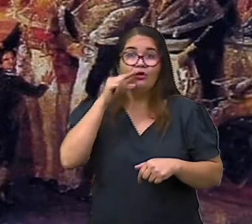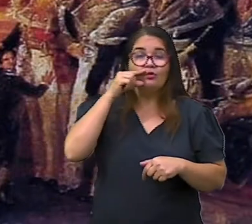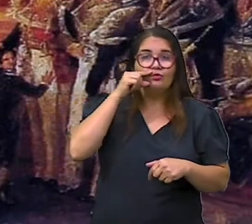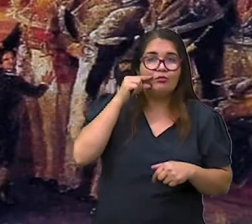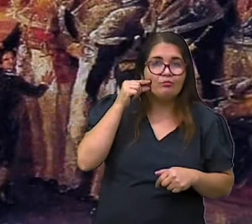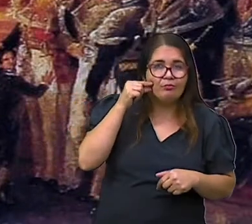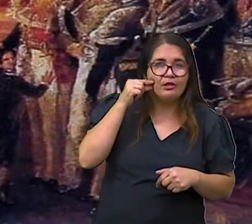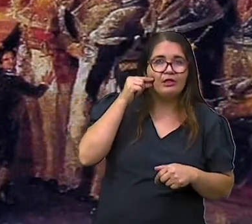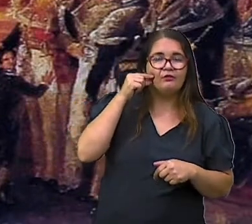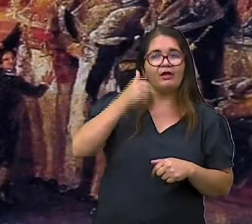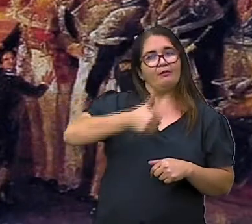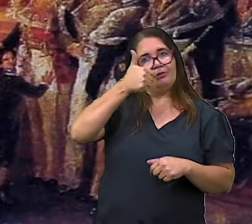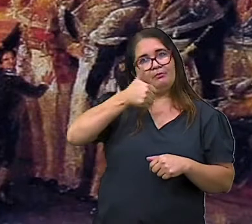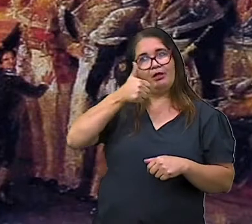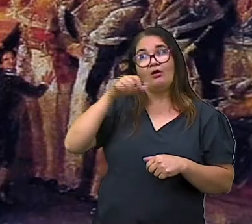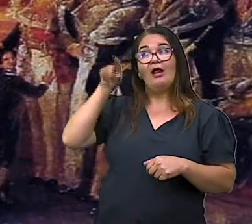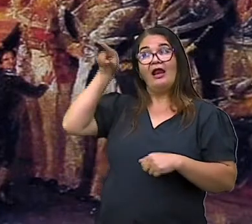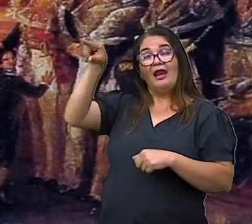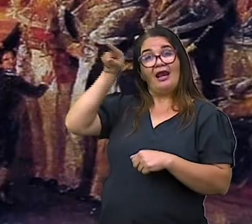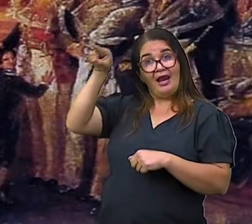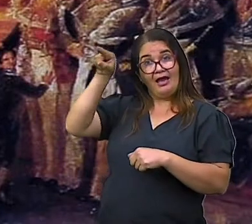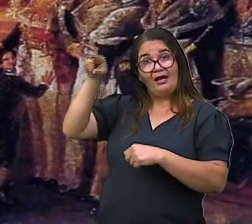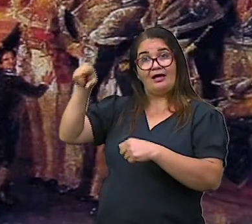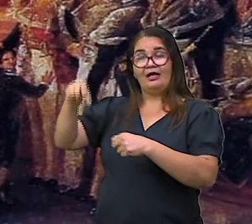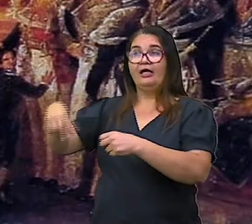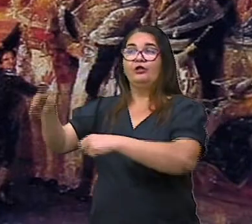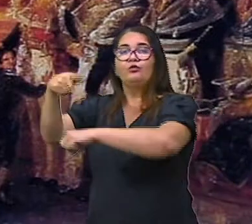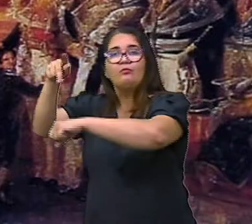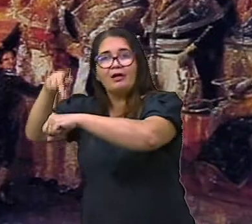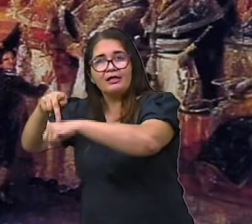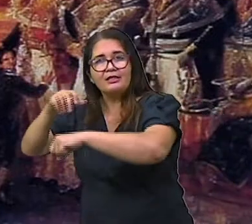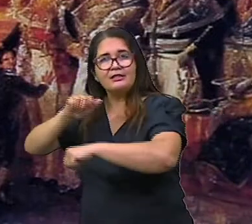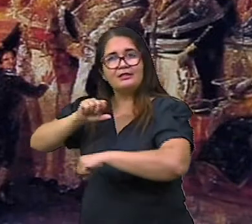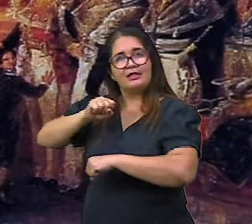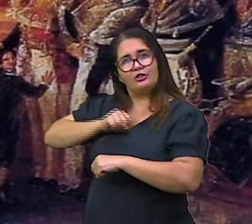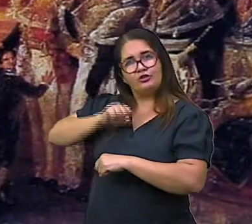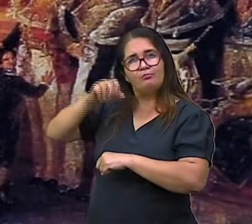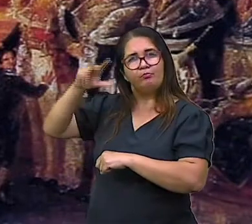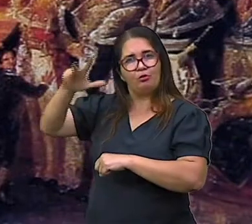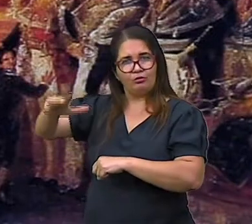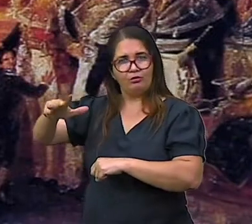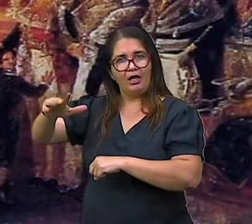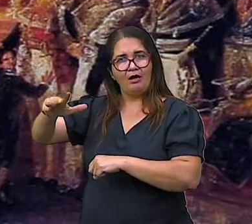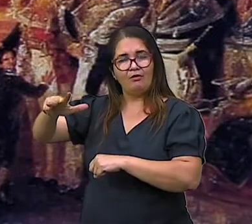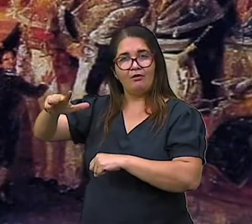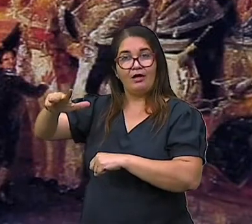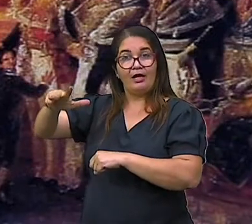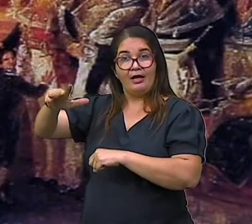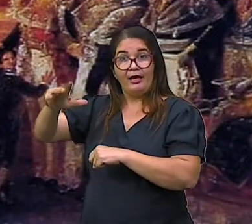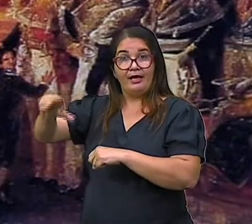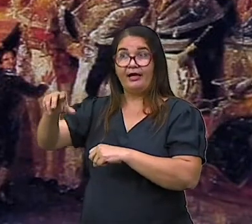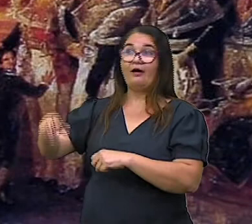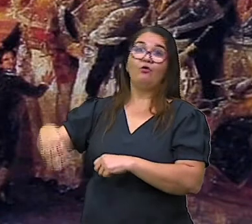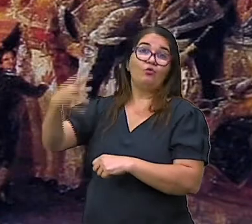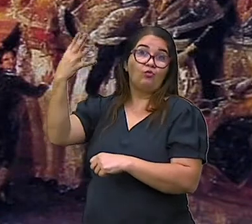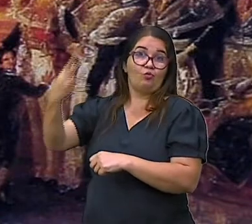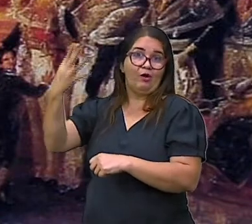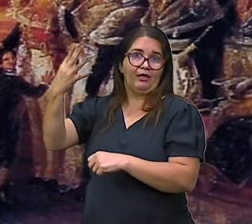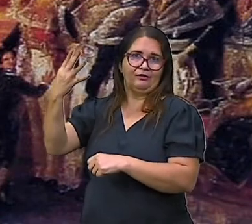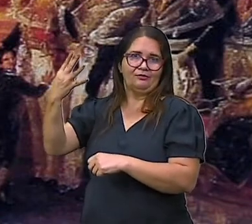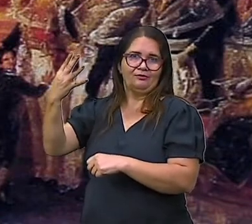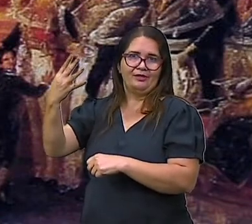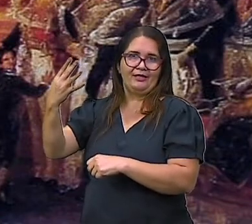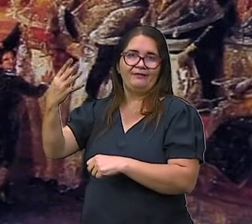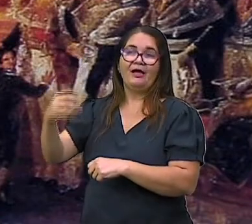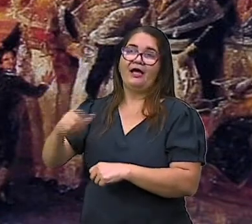muito novo, da mesma forma que o pai dele fez, Dom João VI. Dom João, ele retorna para Portugal contra